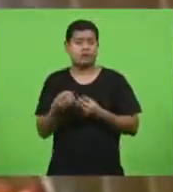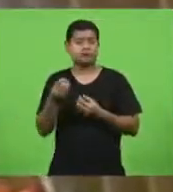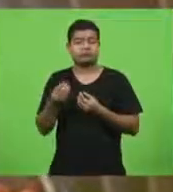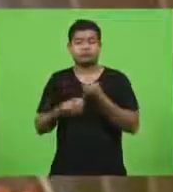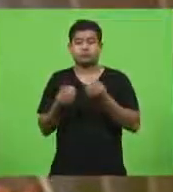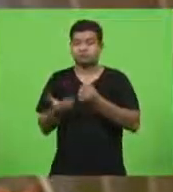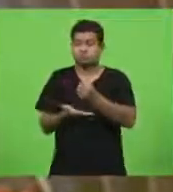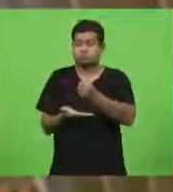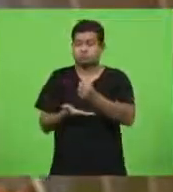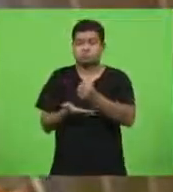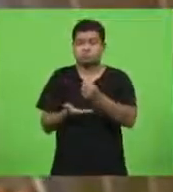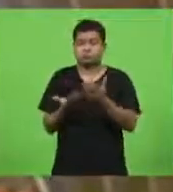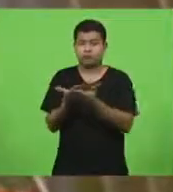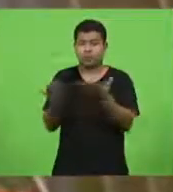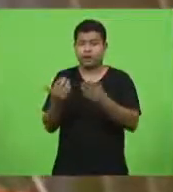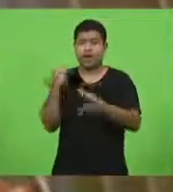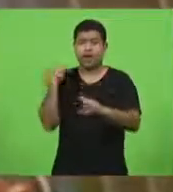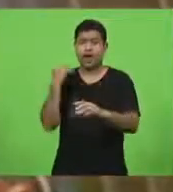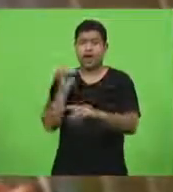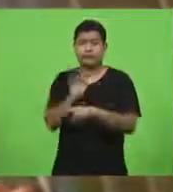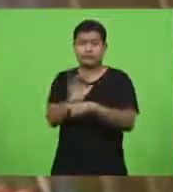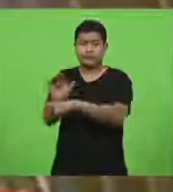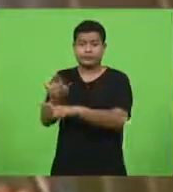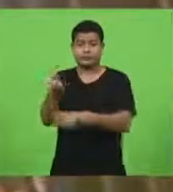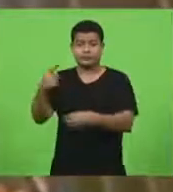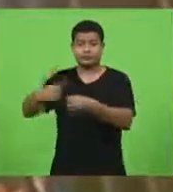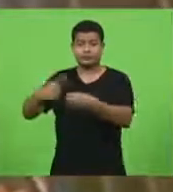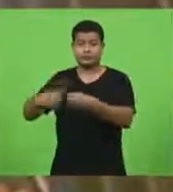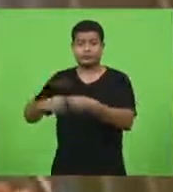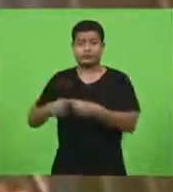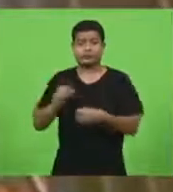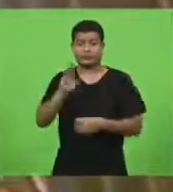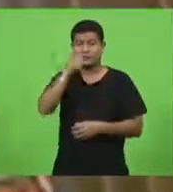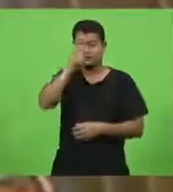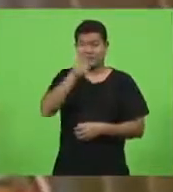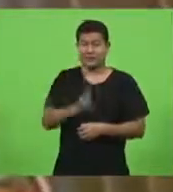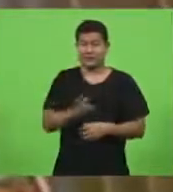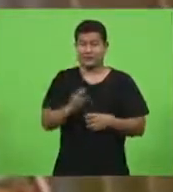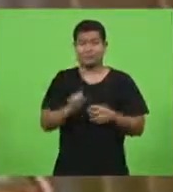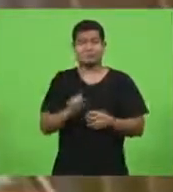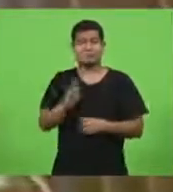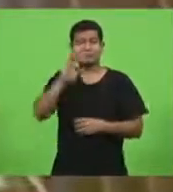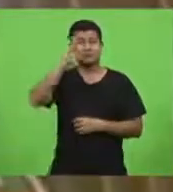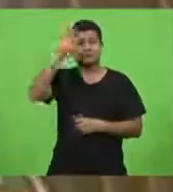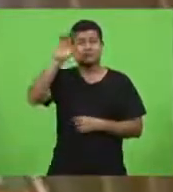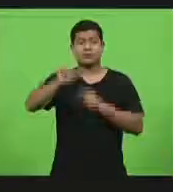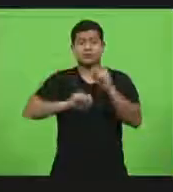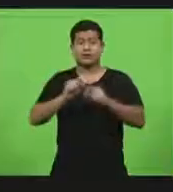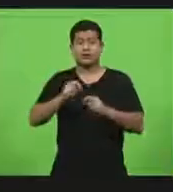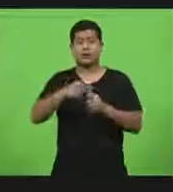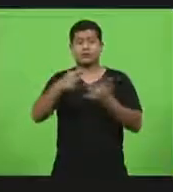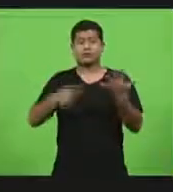aquela cidade receba, mas não é o preponderante. Tem que coadunar sempre, né, com o critério técnico.